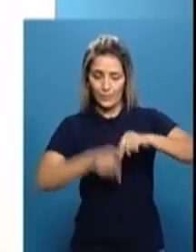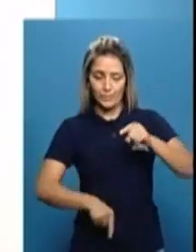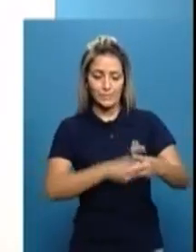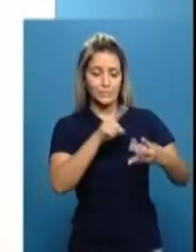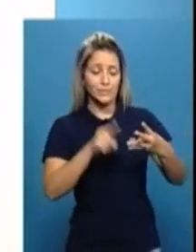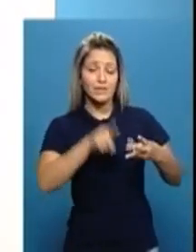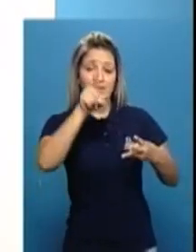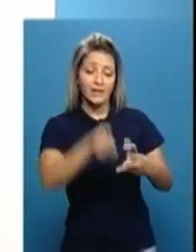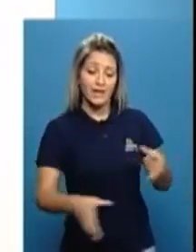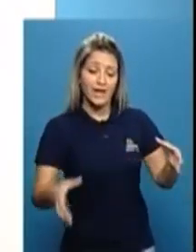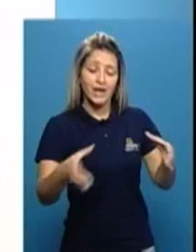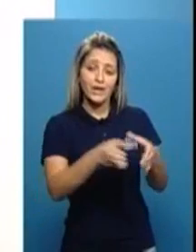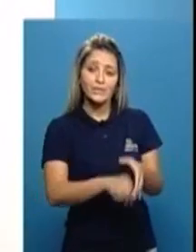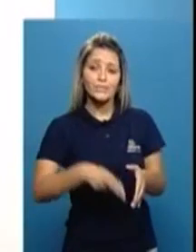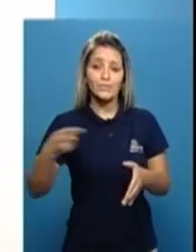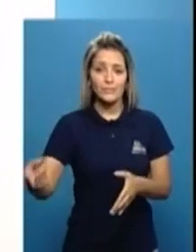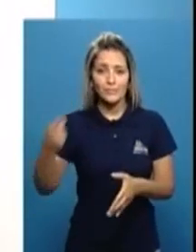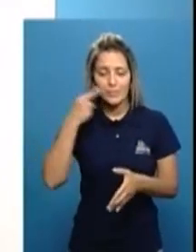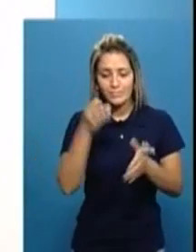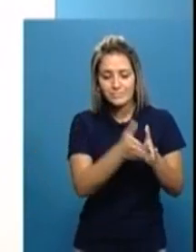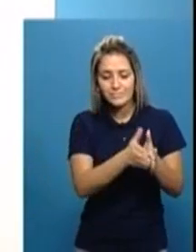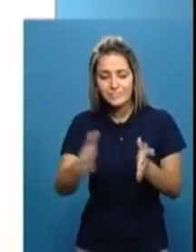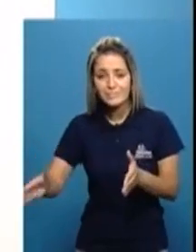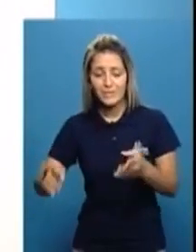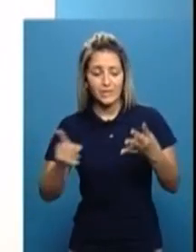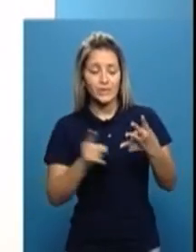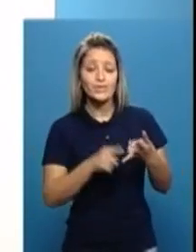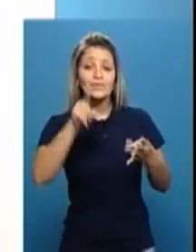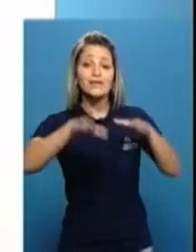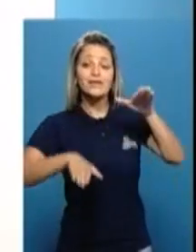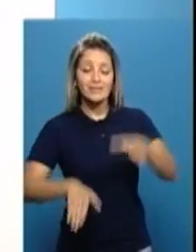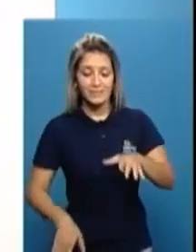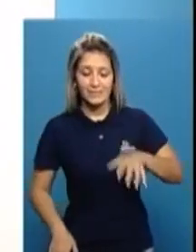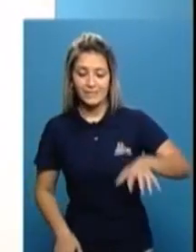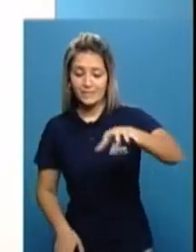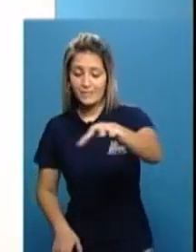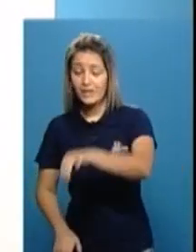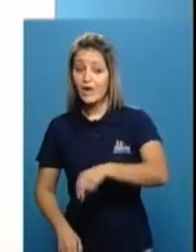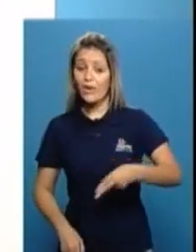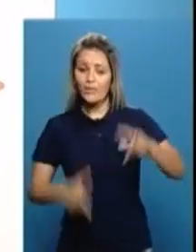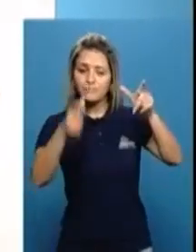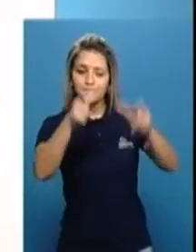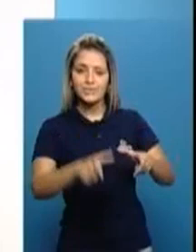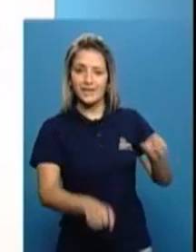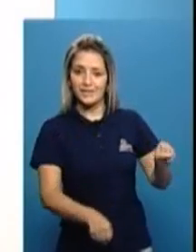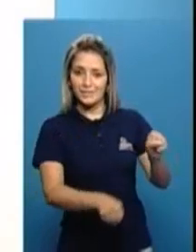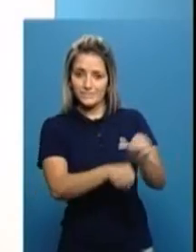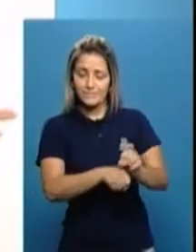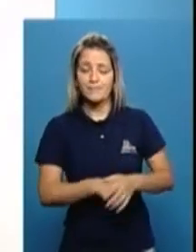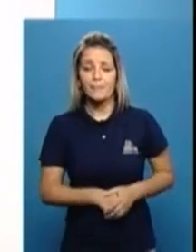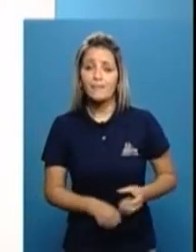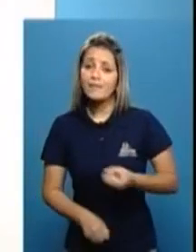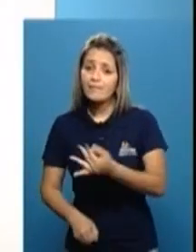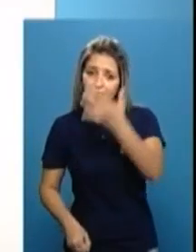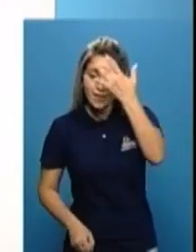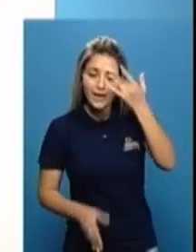de grupo ou celular e o arranjo posicional ou por posição fixa. E ainda alguns autores citam